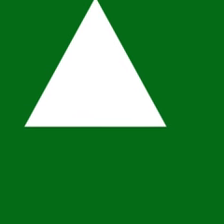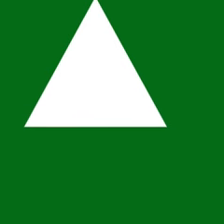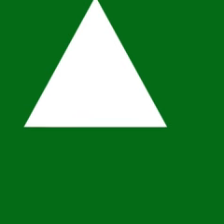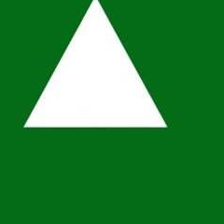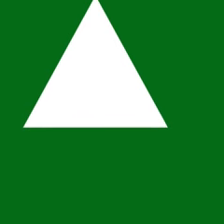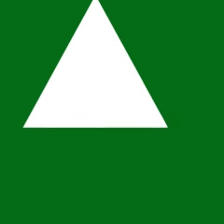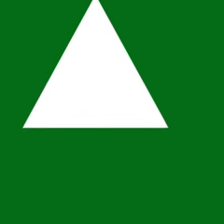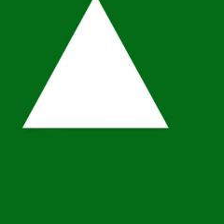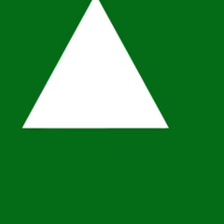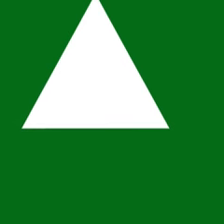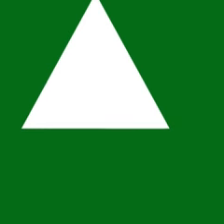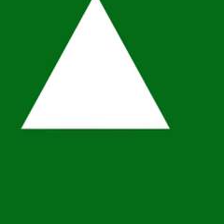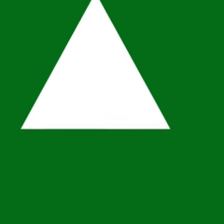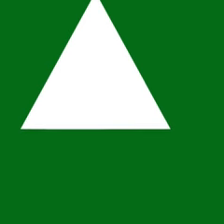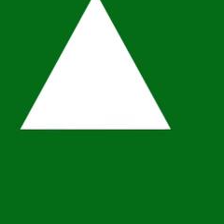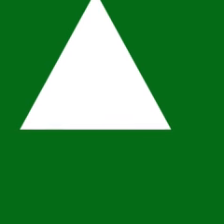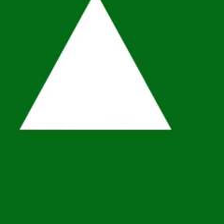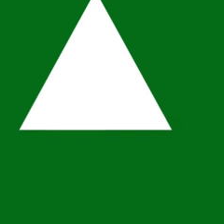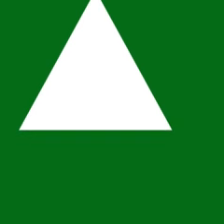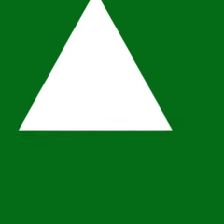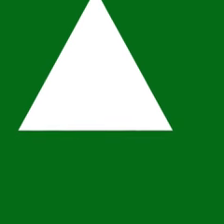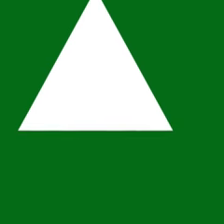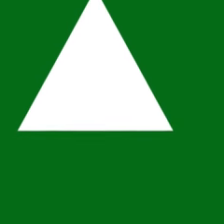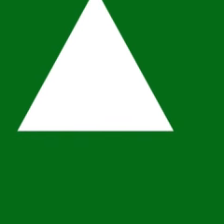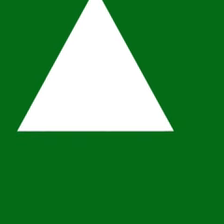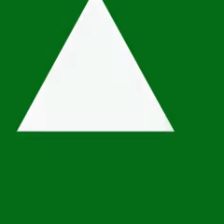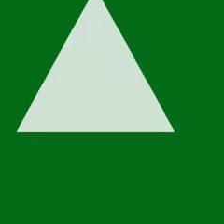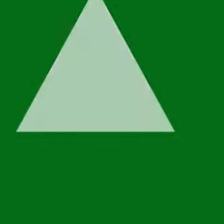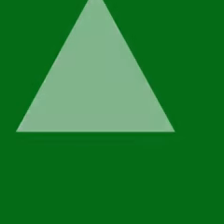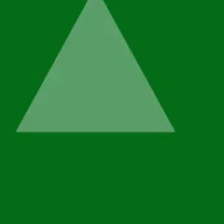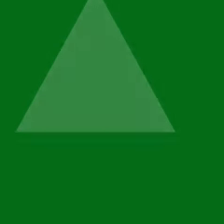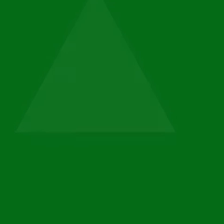abertura rápida aqui suspender para esperar o pessoal chegar